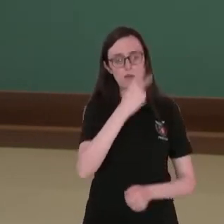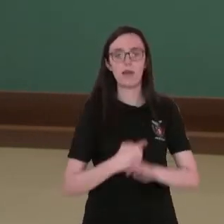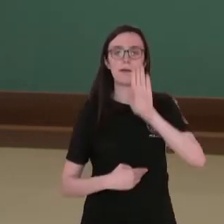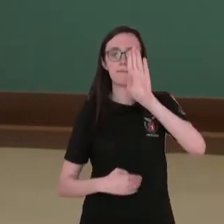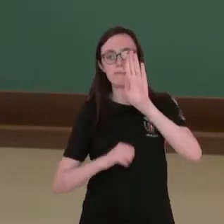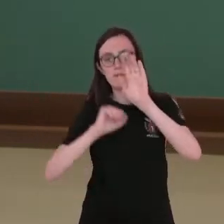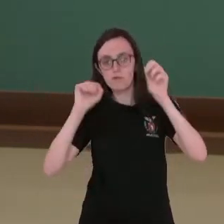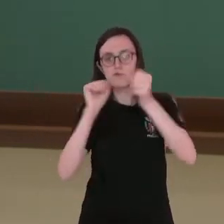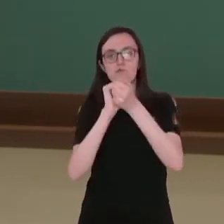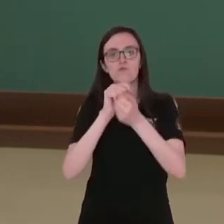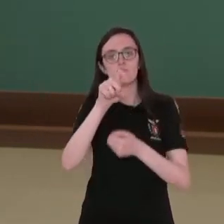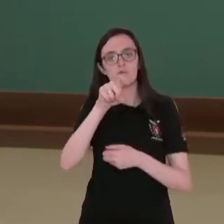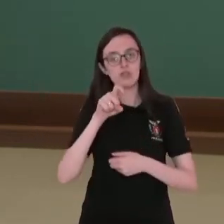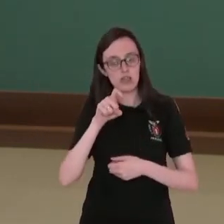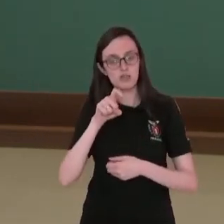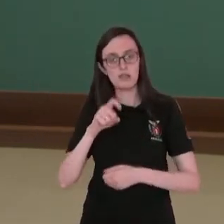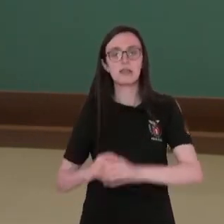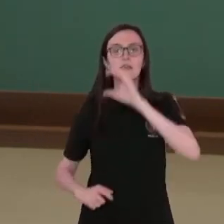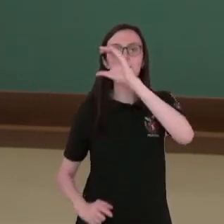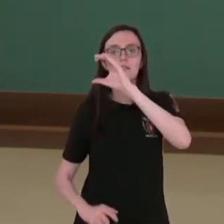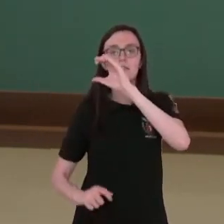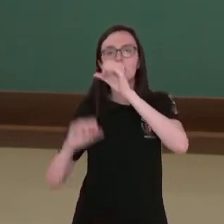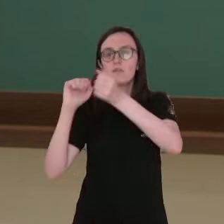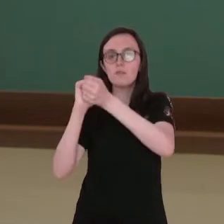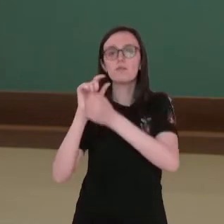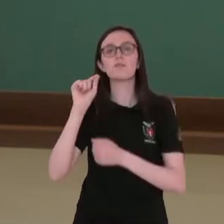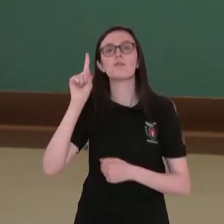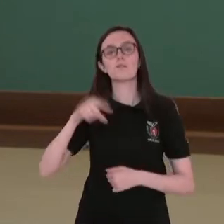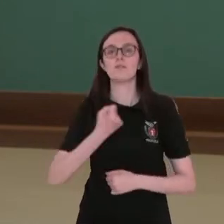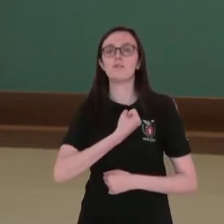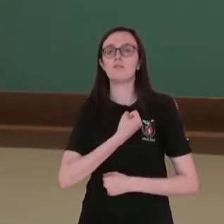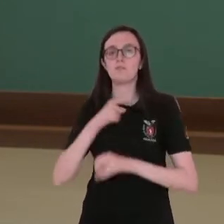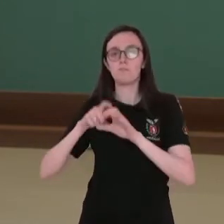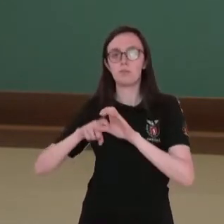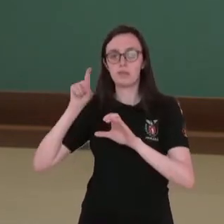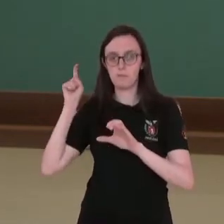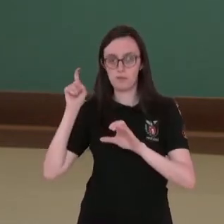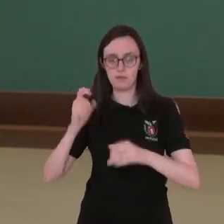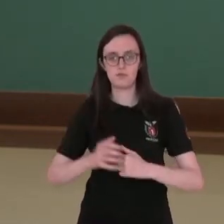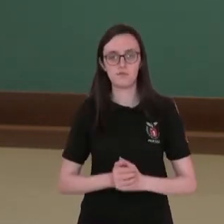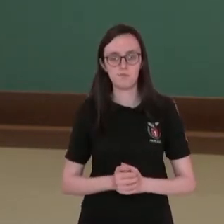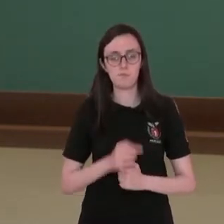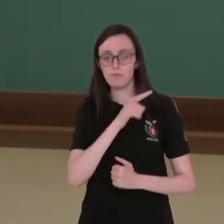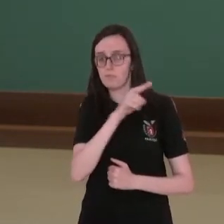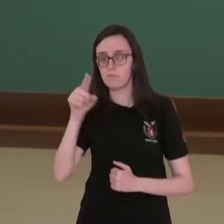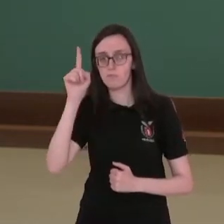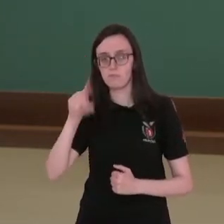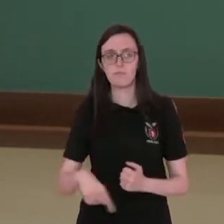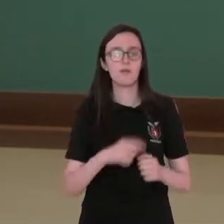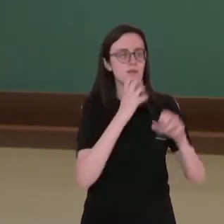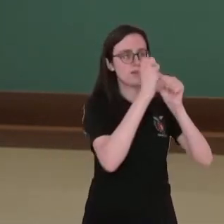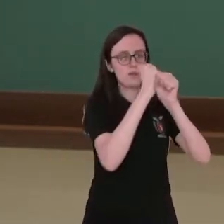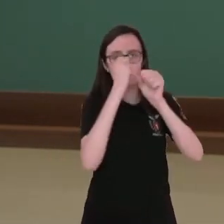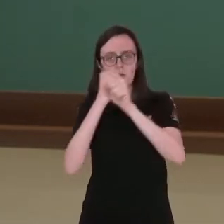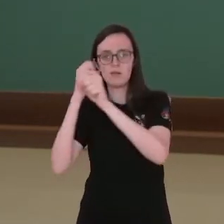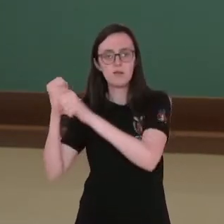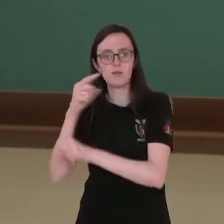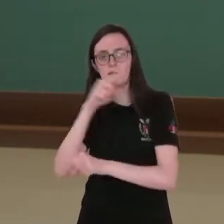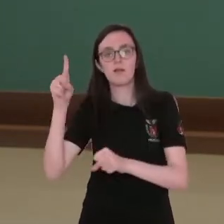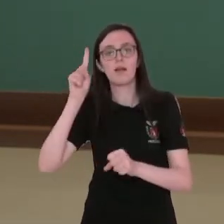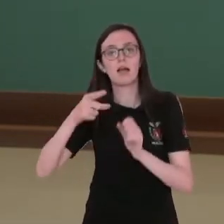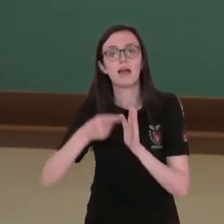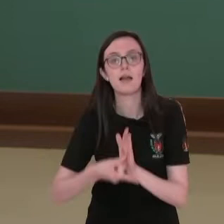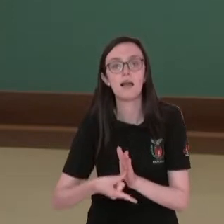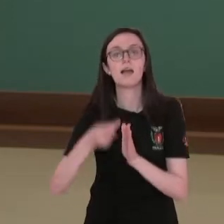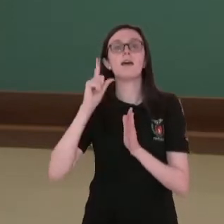o coeficiente de x e o c é chamado de termo independente. Então são esses valores que vão anteceder